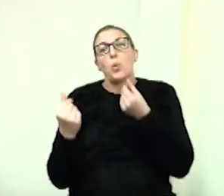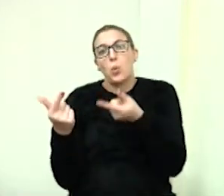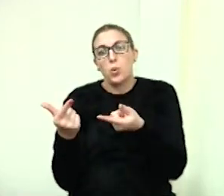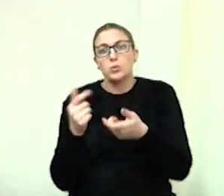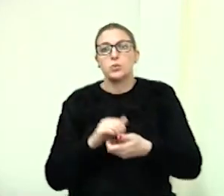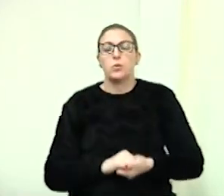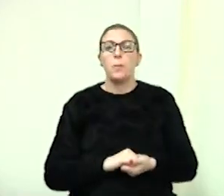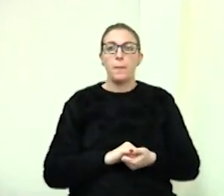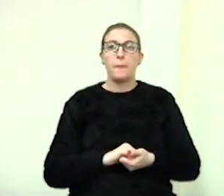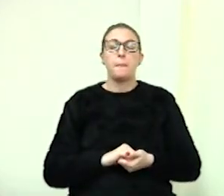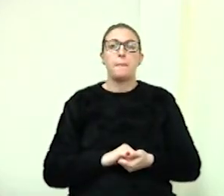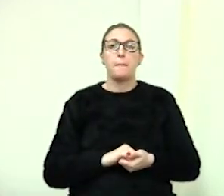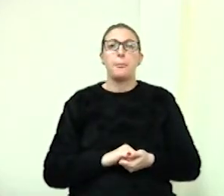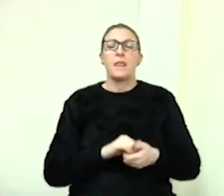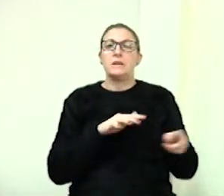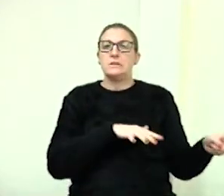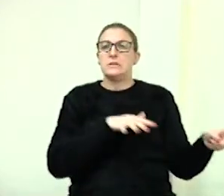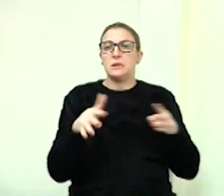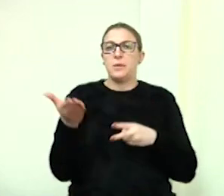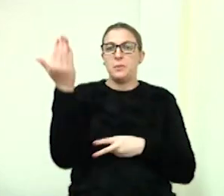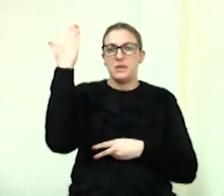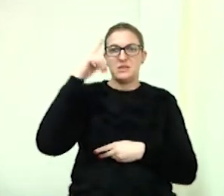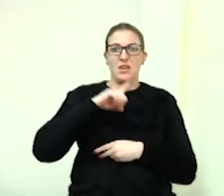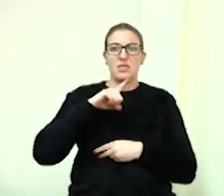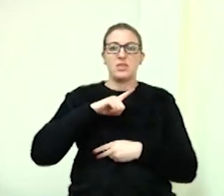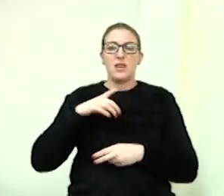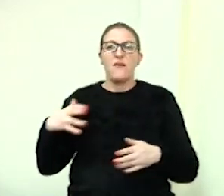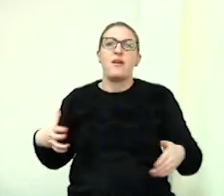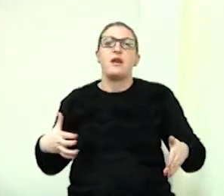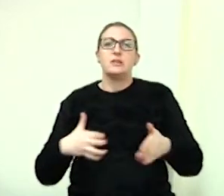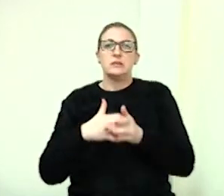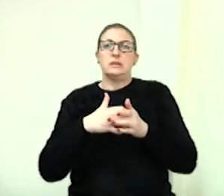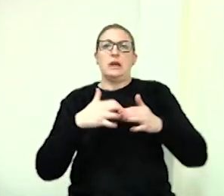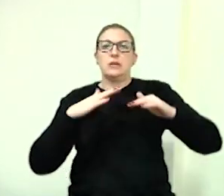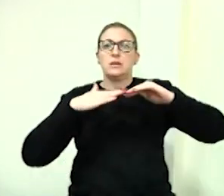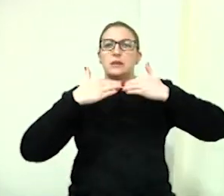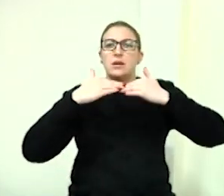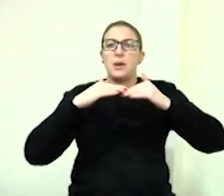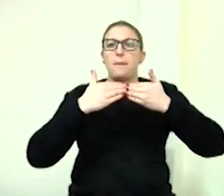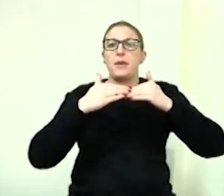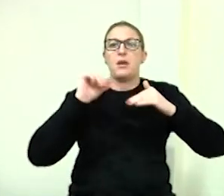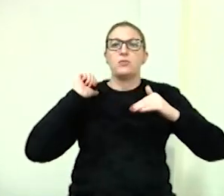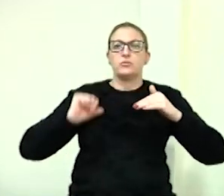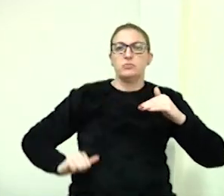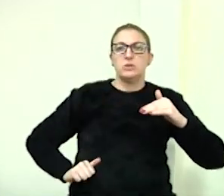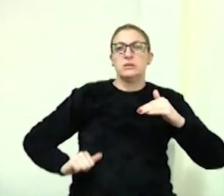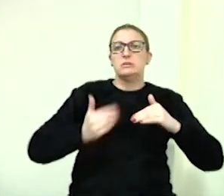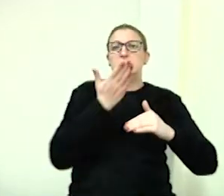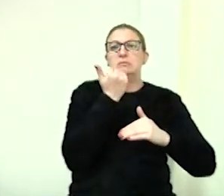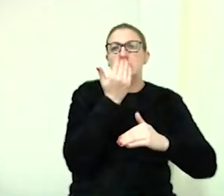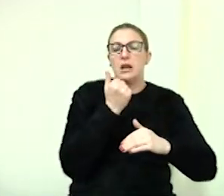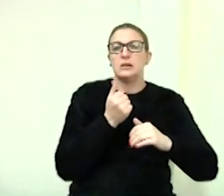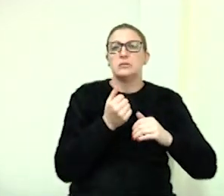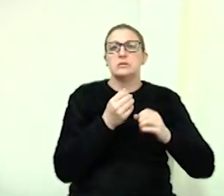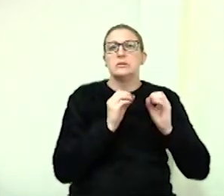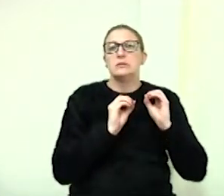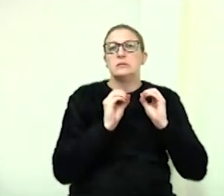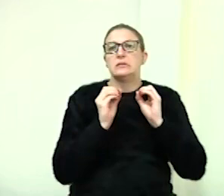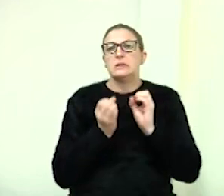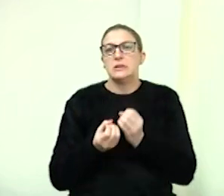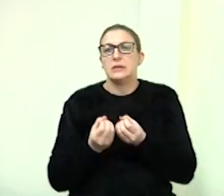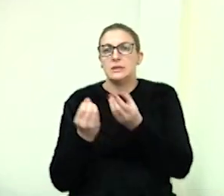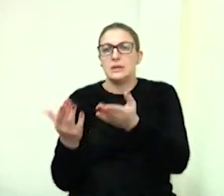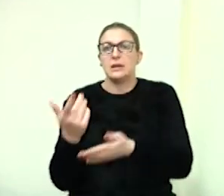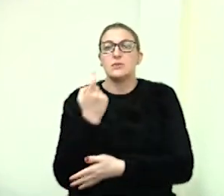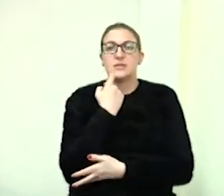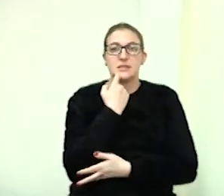ainda, semana passada, infelizmente, teve o acidente com o caminhão das cestas básicas. Eles entregariam na sexta-feira, se eu não me engano, ou na quarta. Foi prorrogada para essa quarta